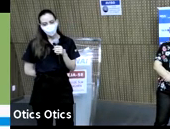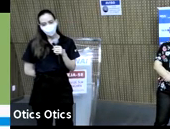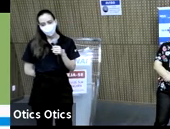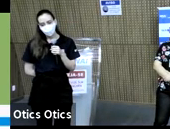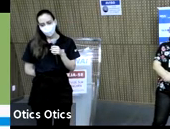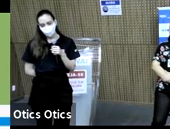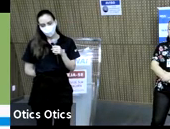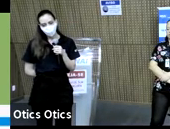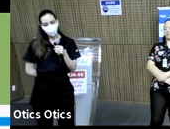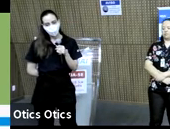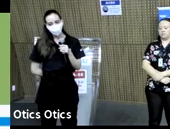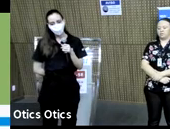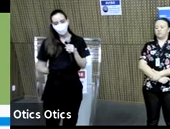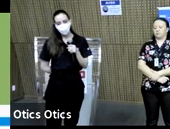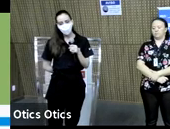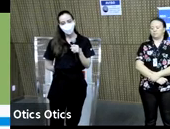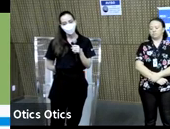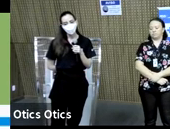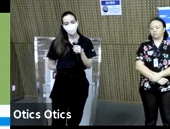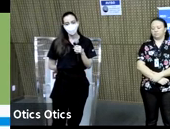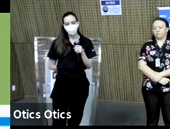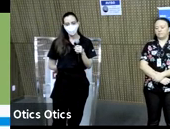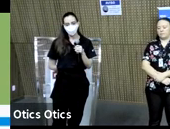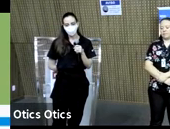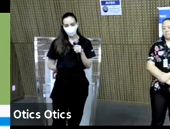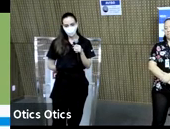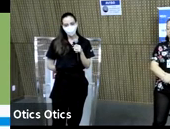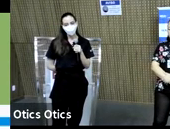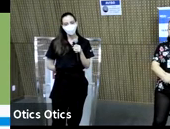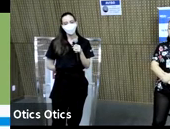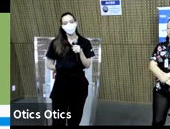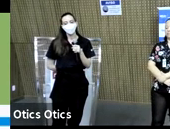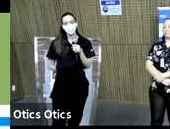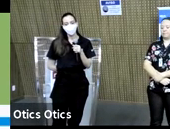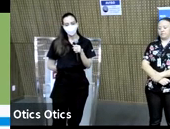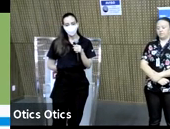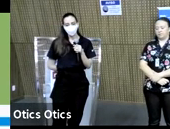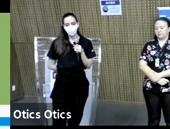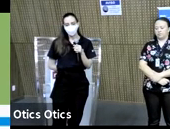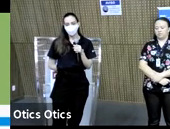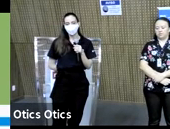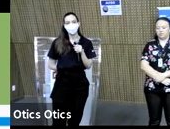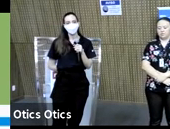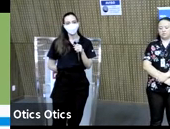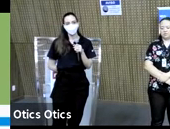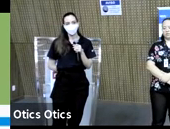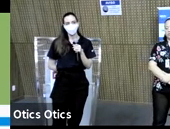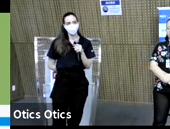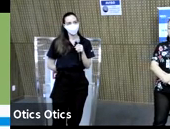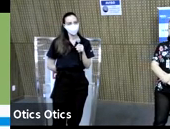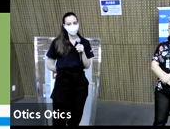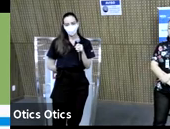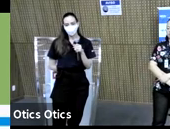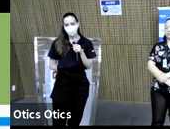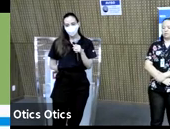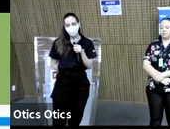Então, do Previne Brasil, nós temos a proporção de gestantes, com 6 consultas de pré-natal, sendo a primeira antes